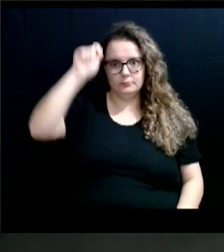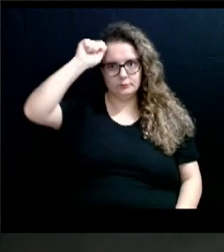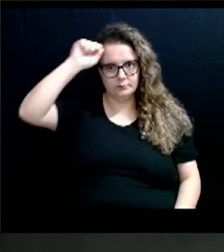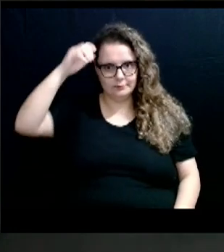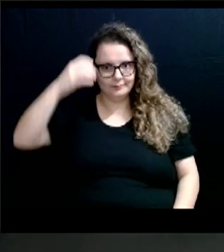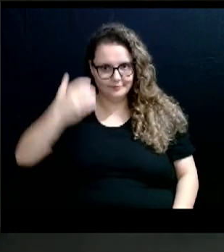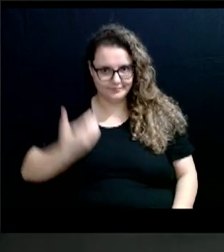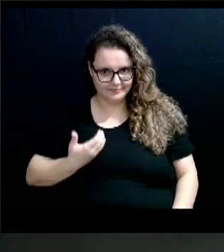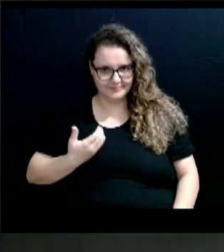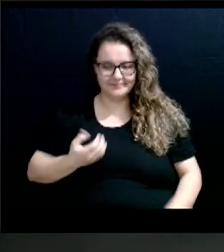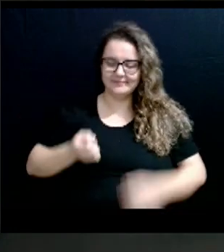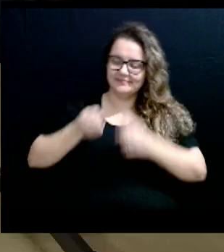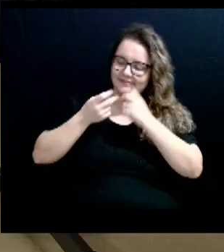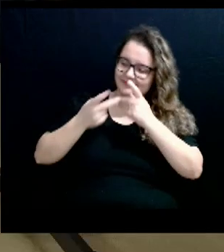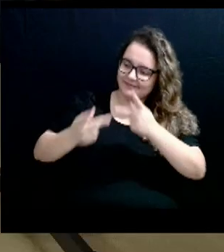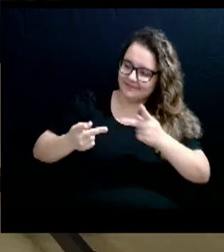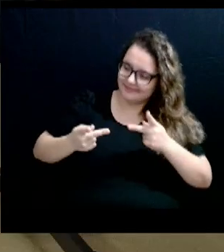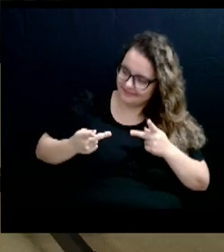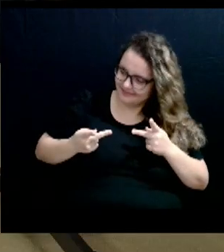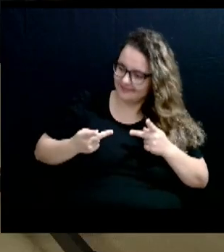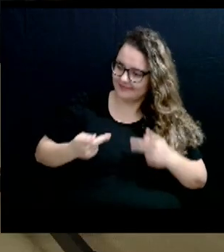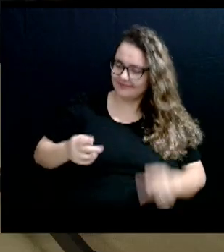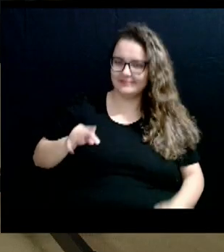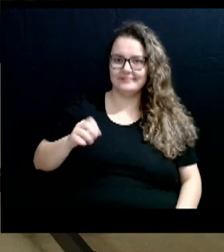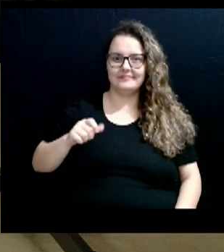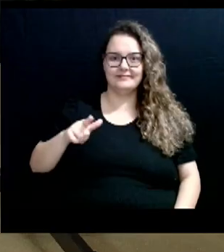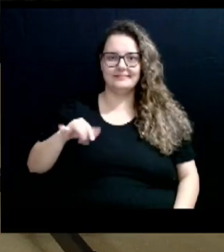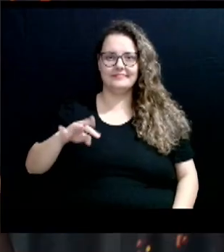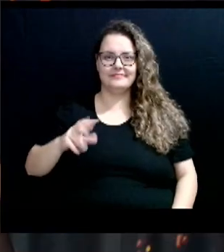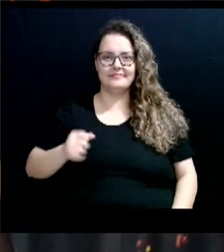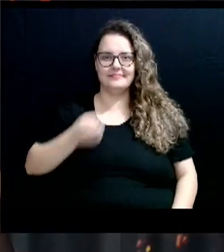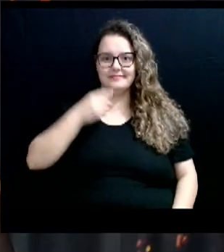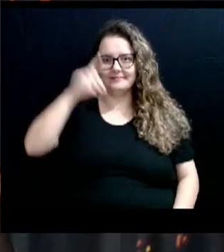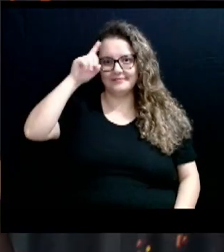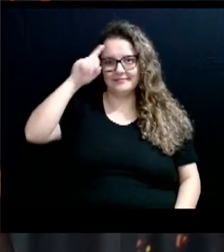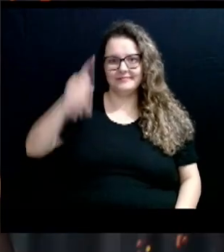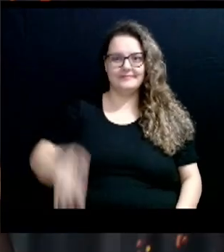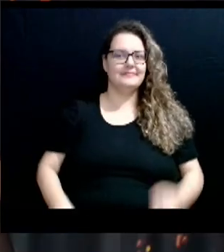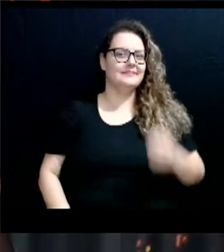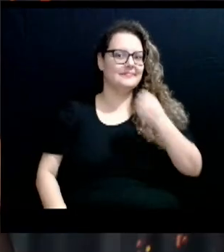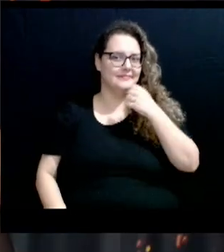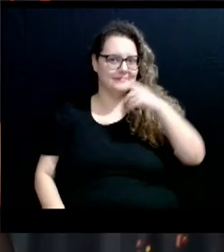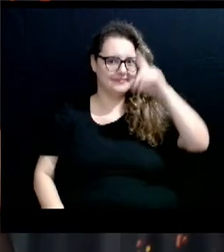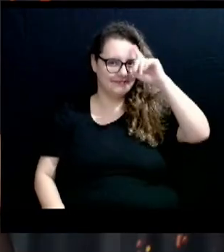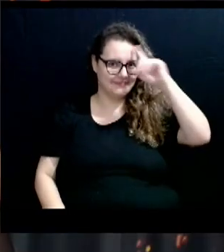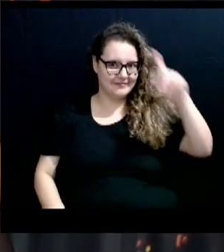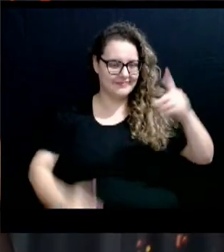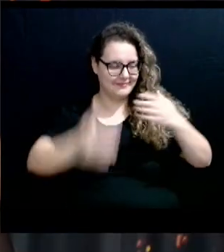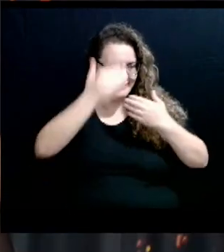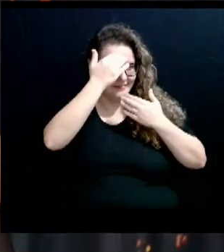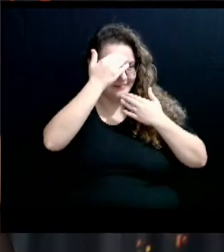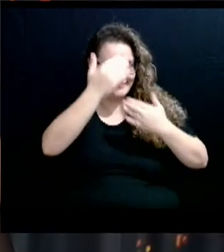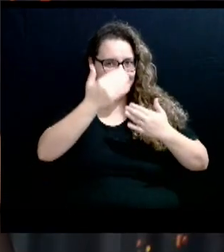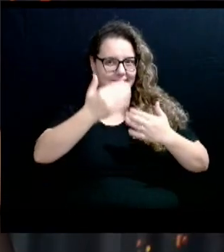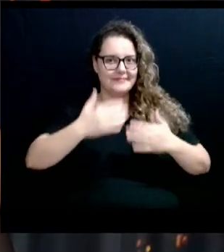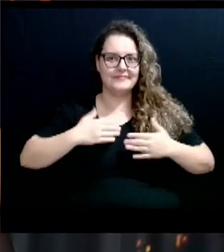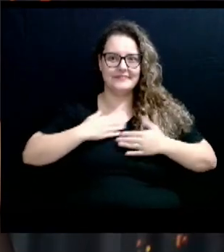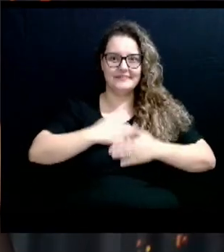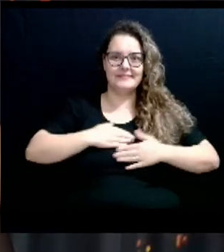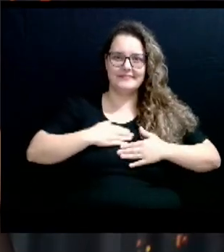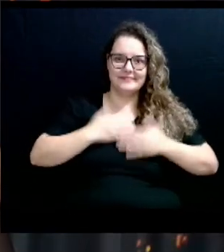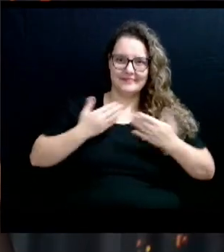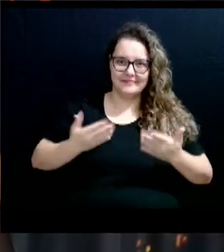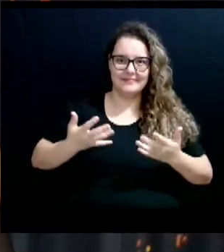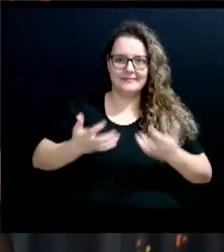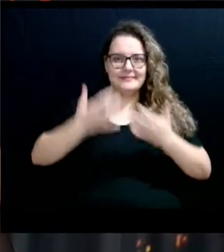Seja muito bem-vinda, Thalita Azevedo. Bom dia. Bom dia, muito obrigada, é um grande prazer estar aqui. Quero agradecer o pessoal